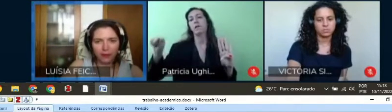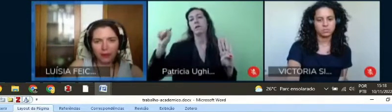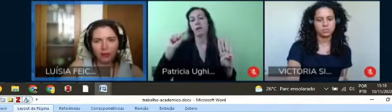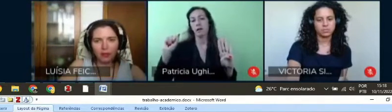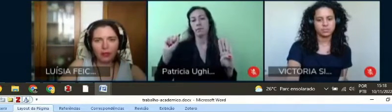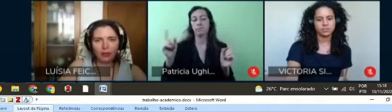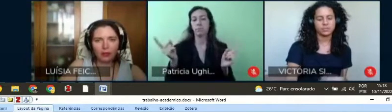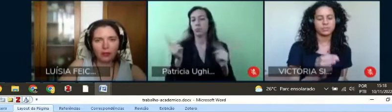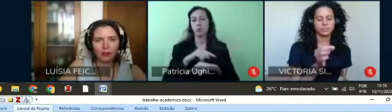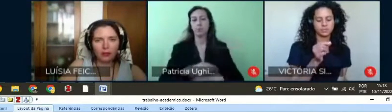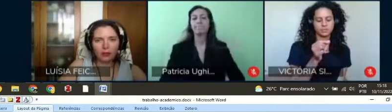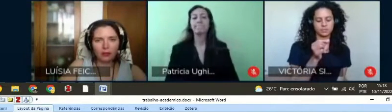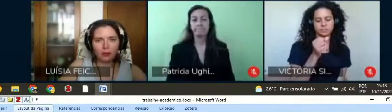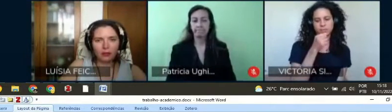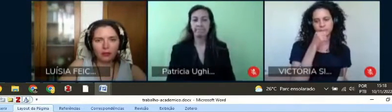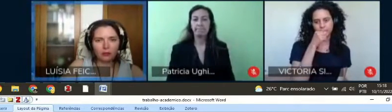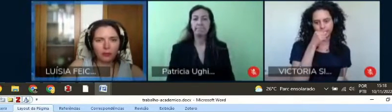A.